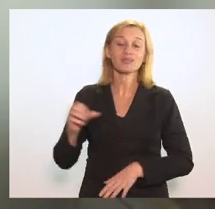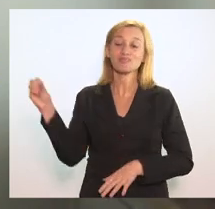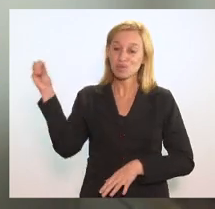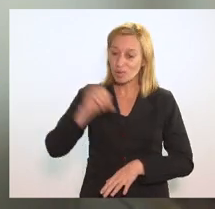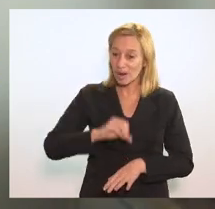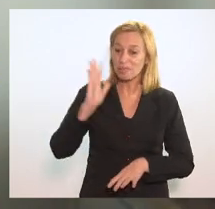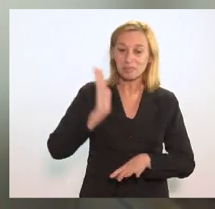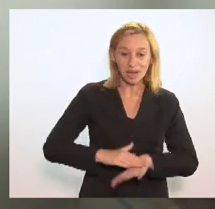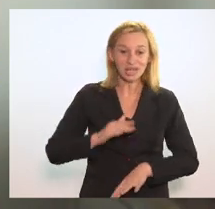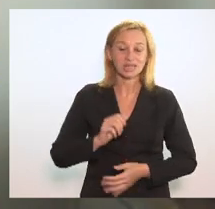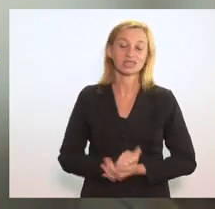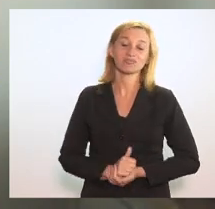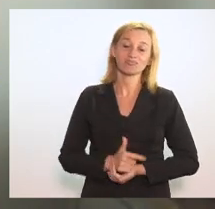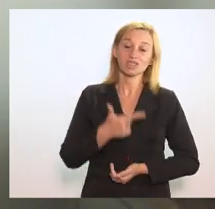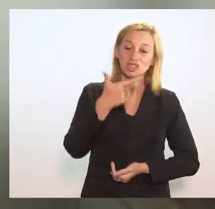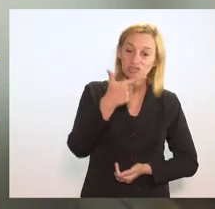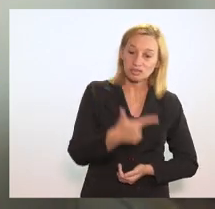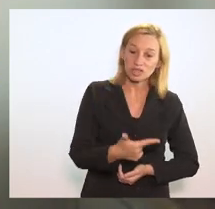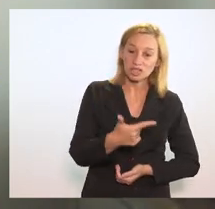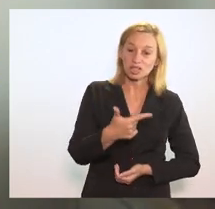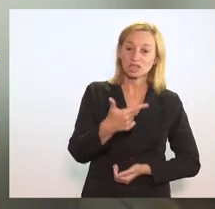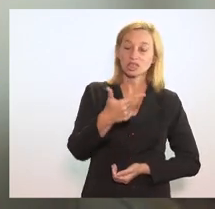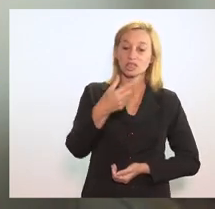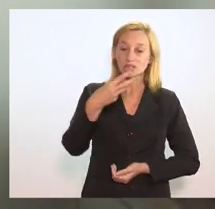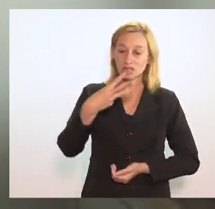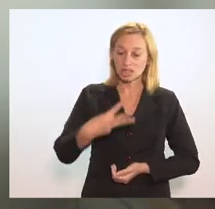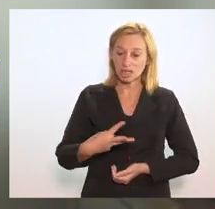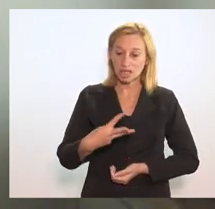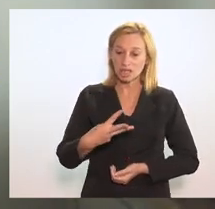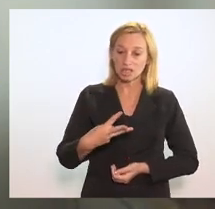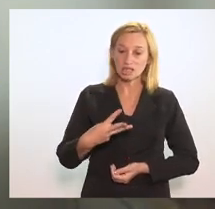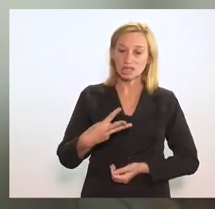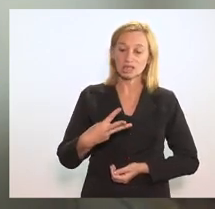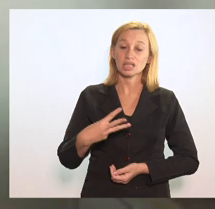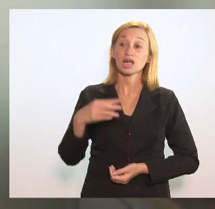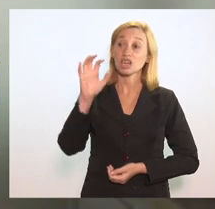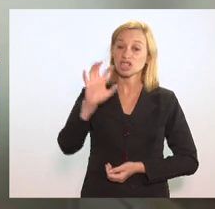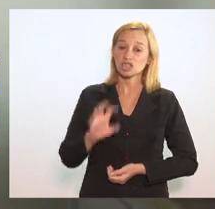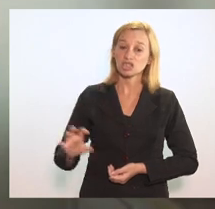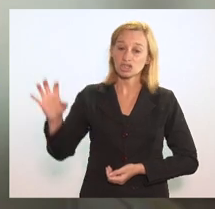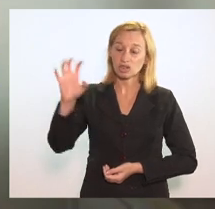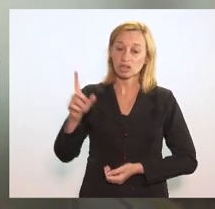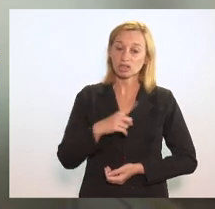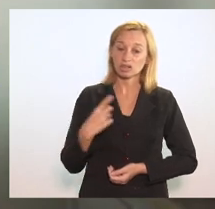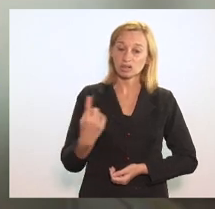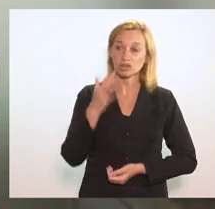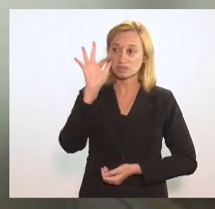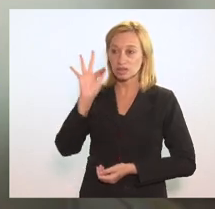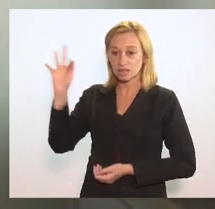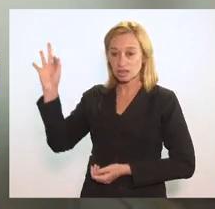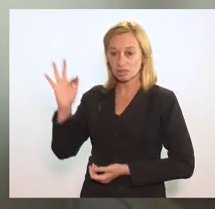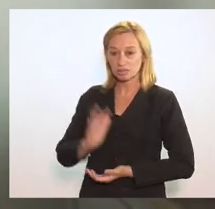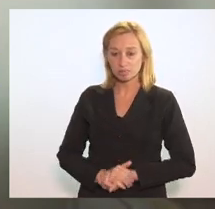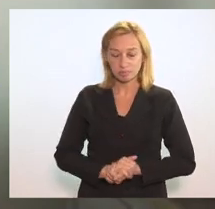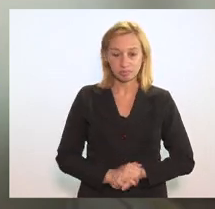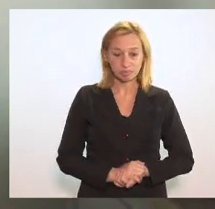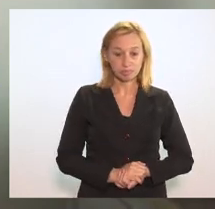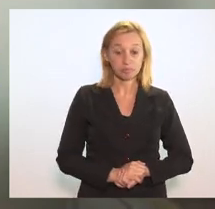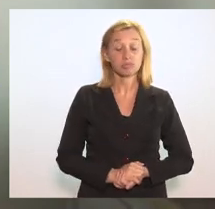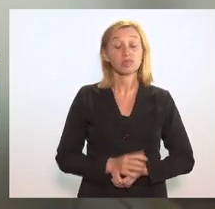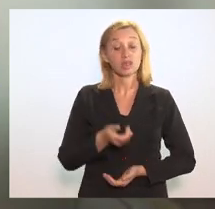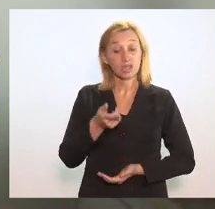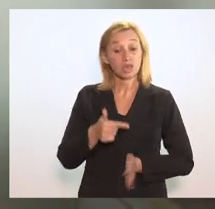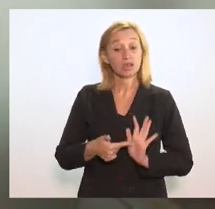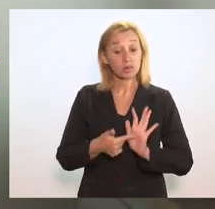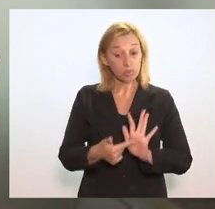deve piorar em 23 estados da nossa federação. E afirma